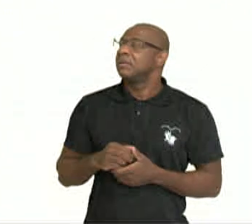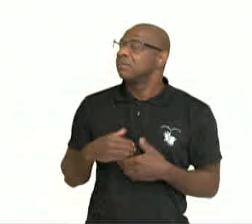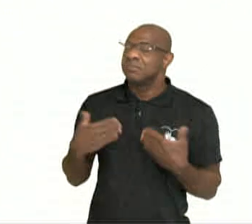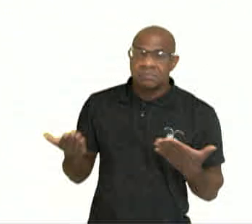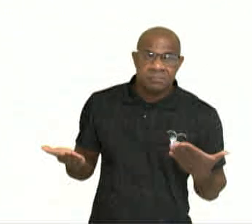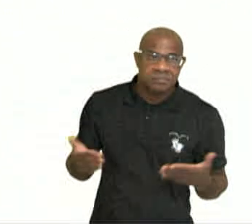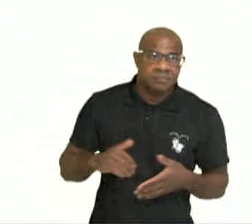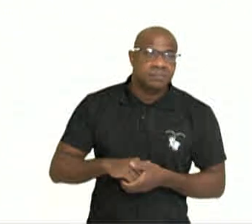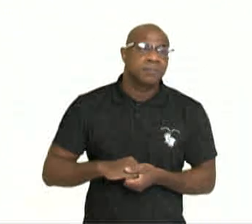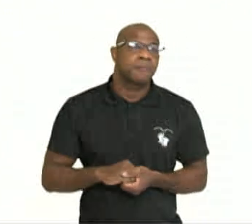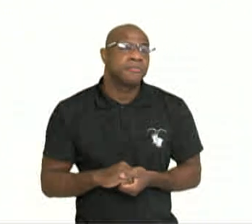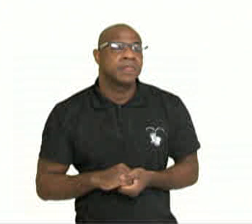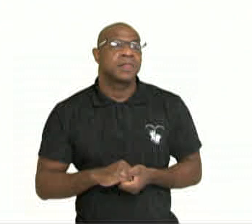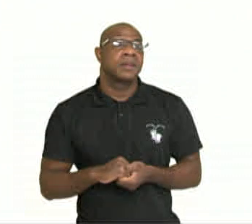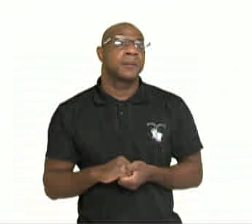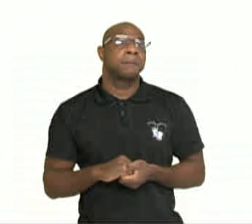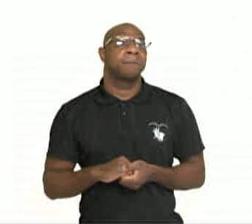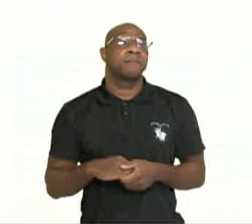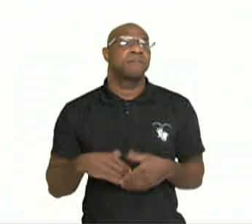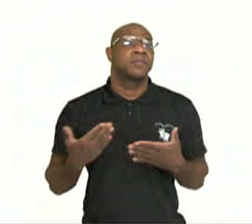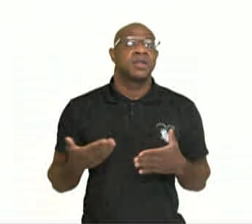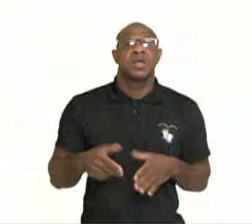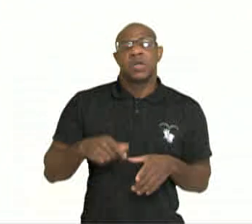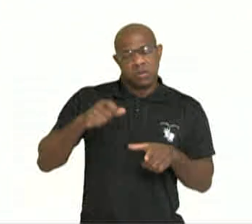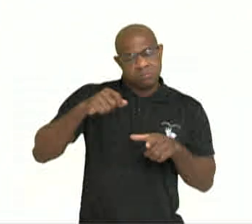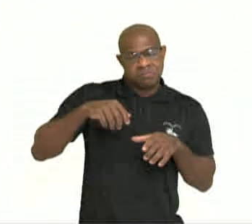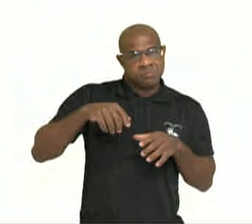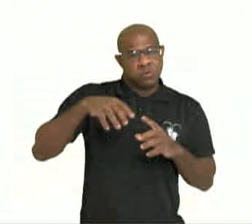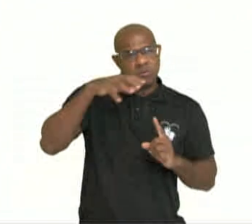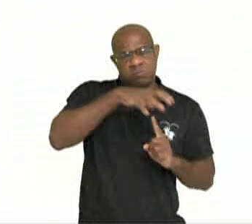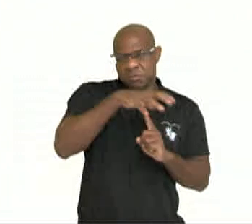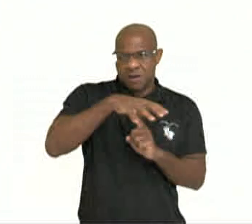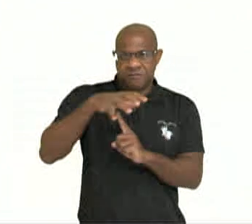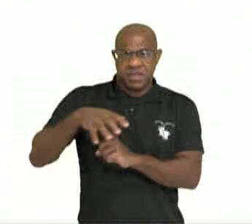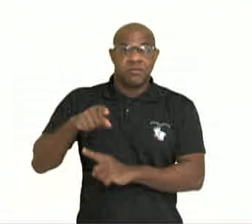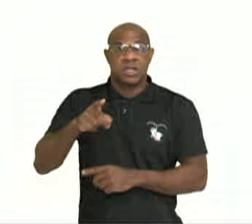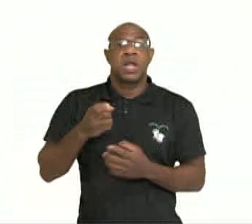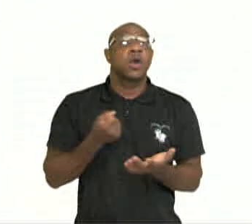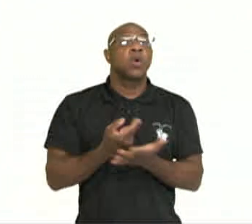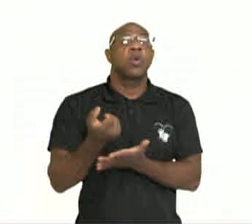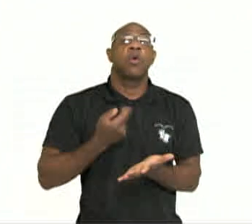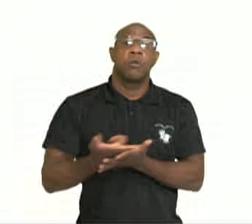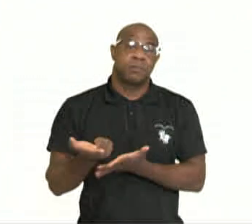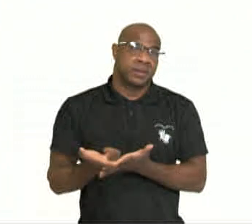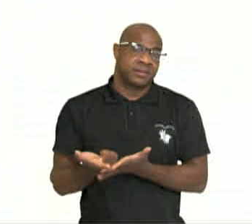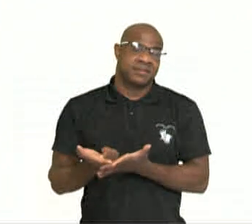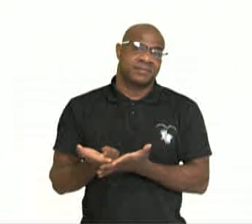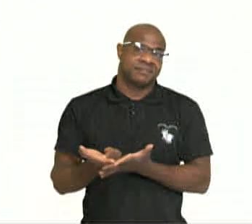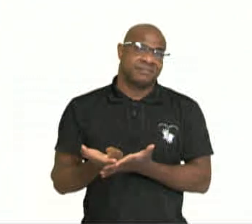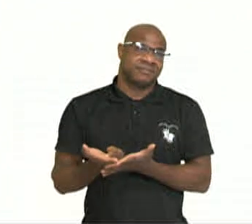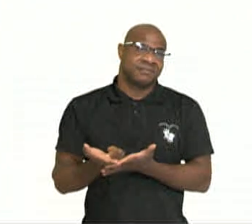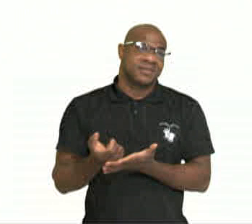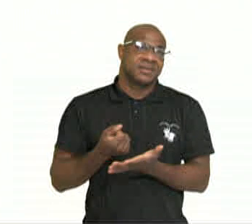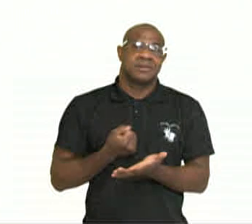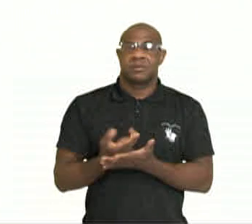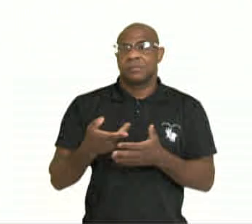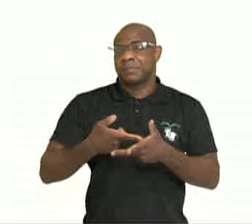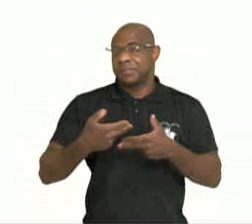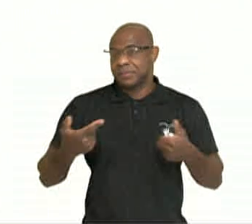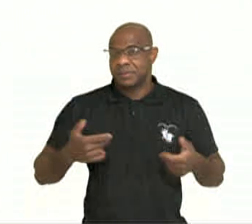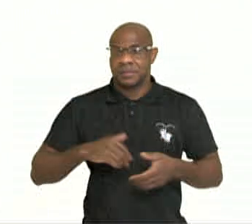mercearia, numa feira, e você está comprando frutas, verduras,